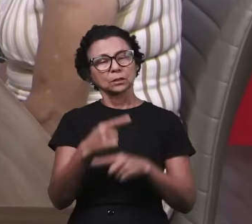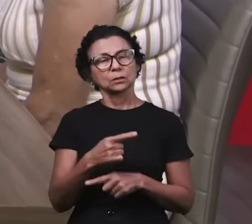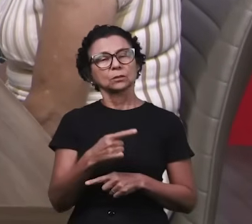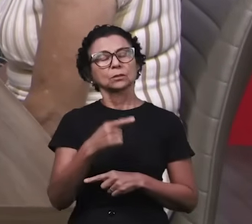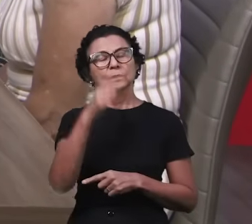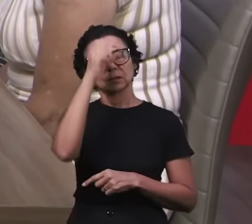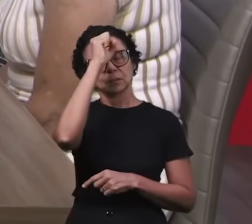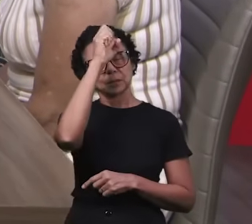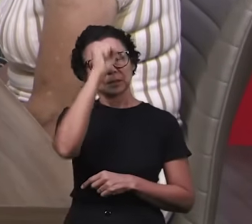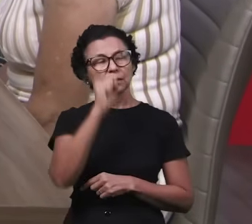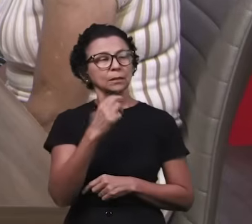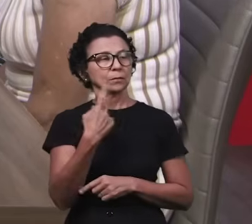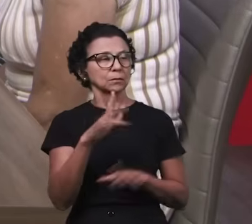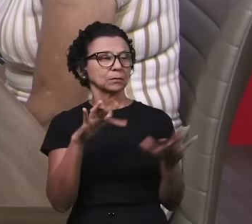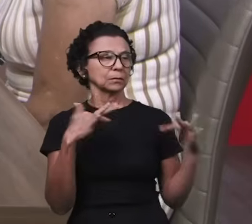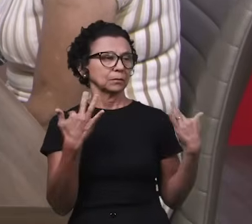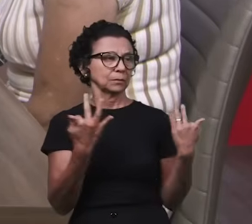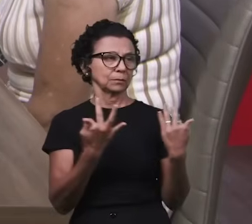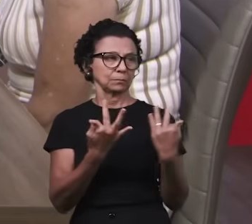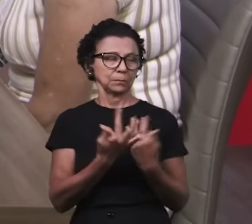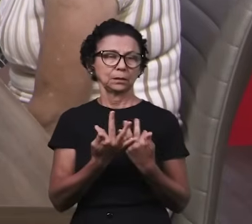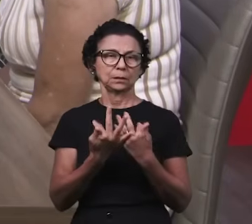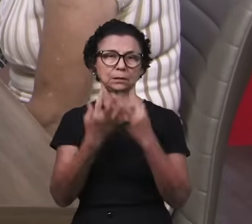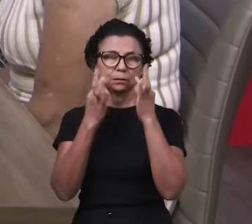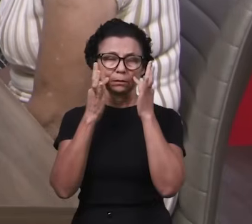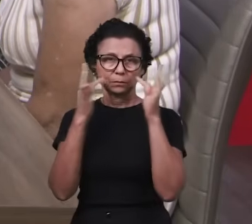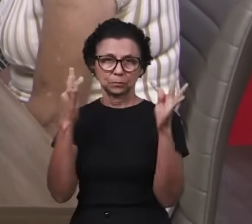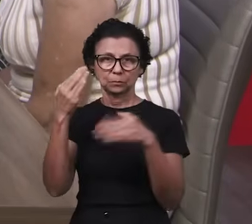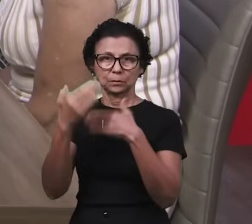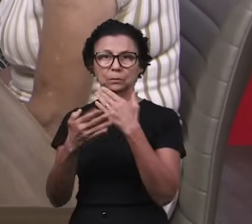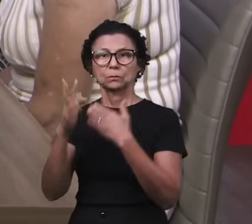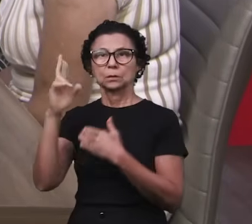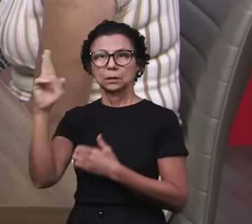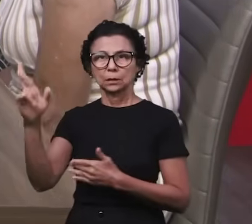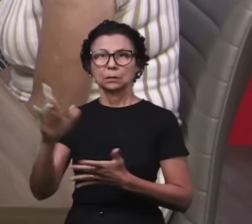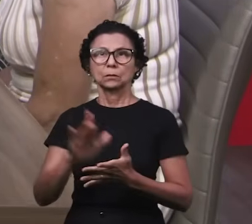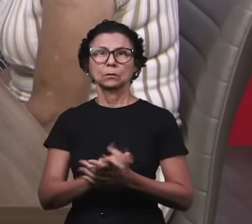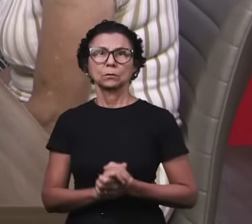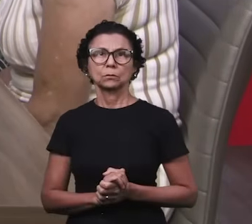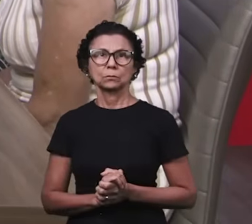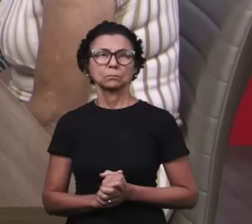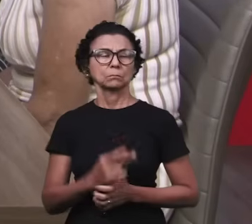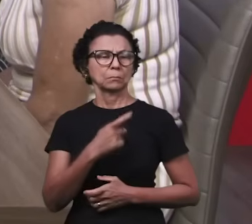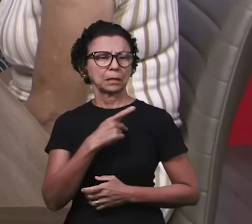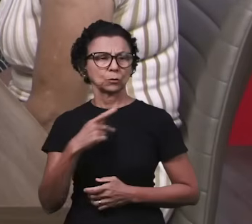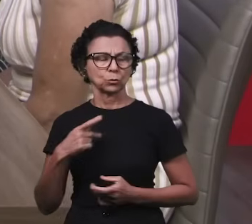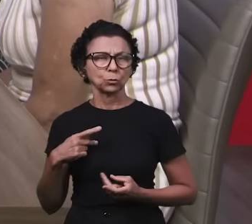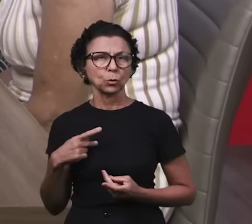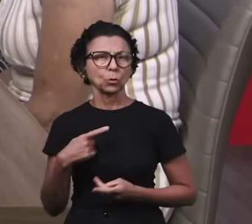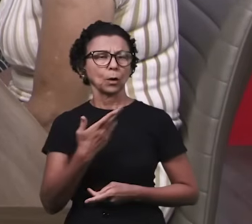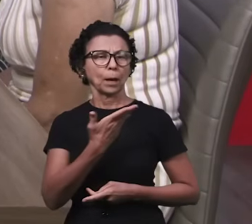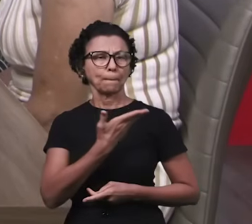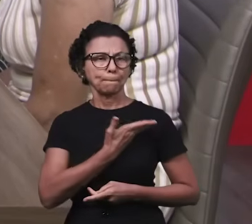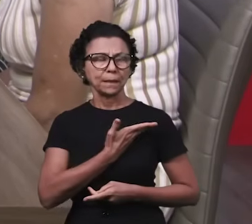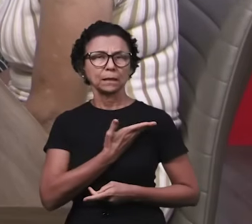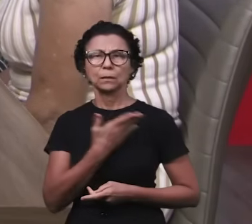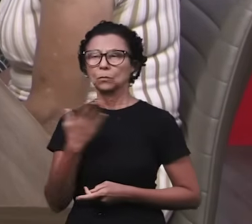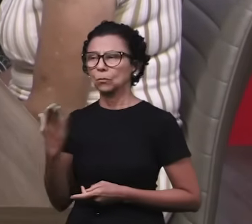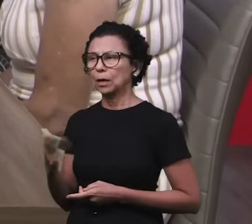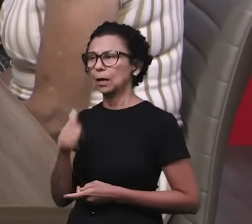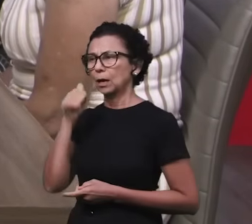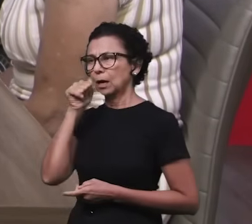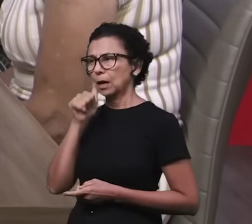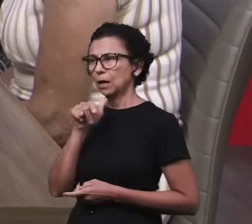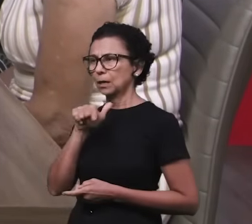testemunho vivo que vocês têm sido diante do Senhor. Grandes amigos, um grande pastor, uma grande irmã.